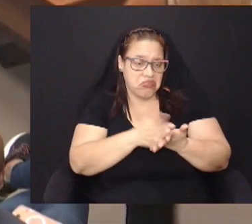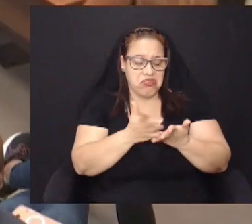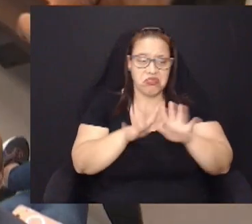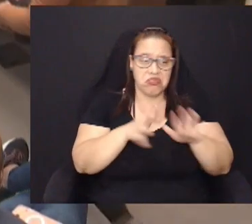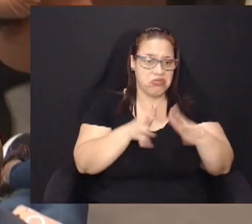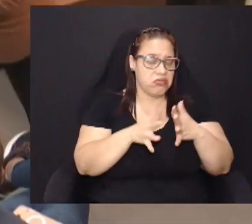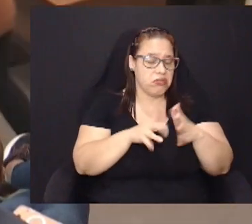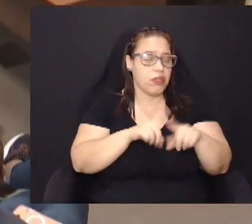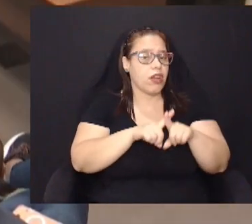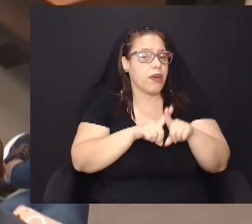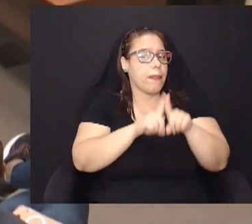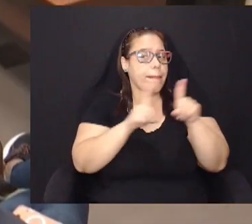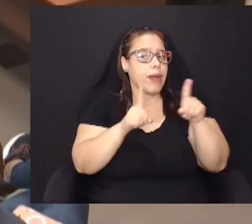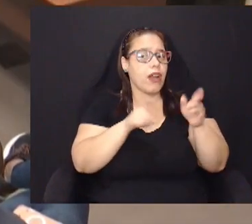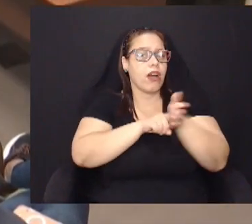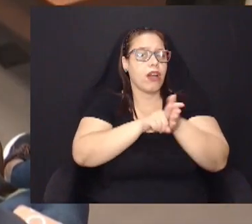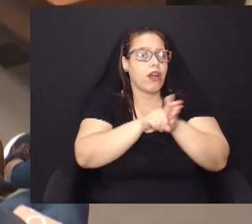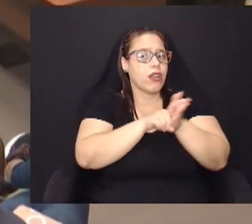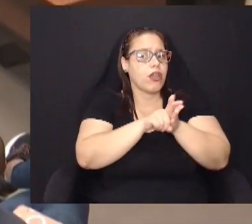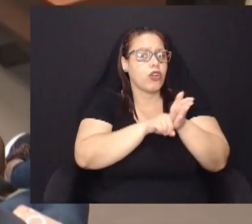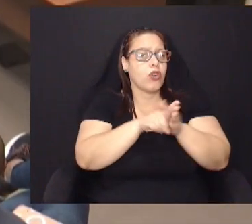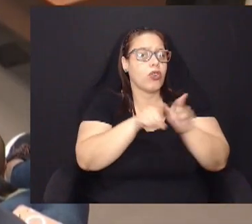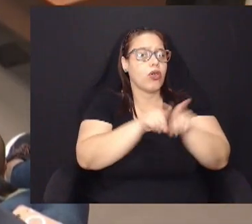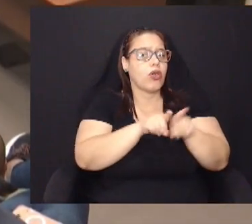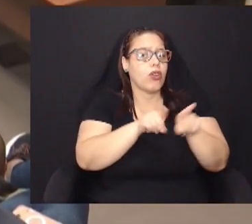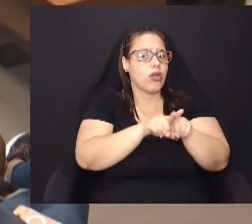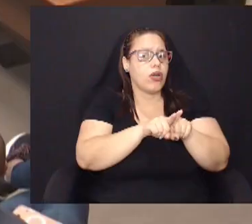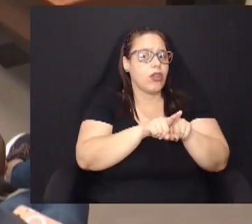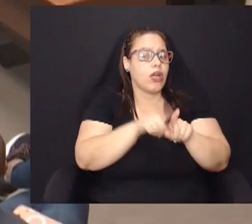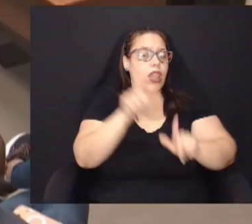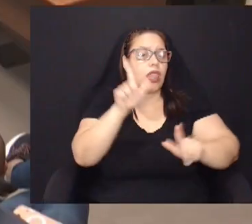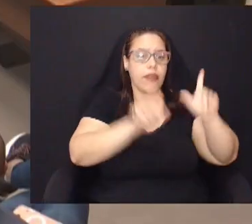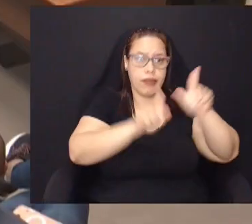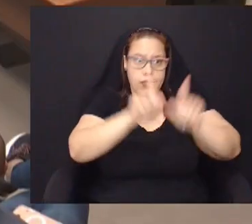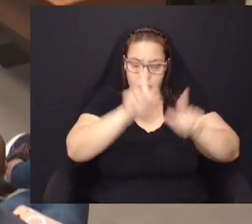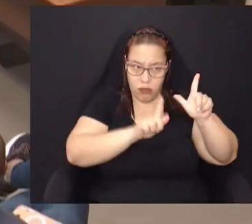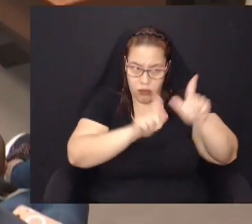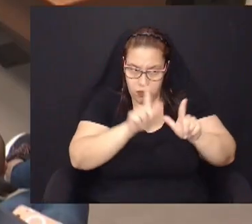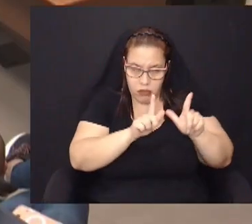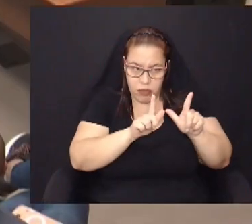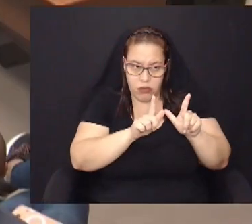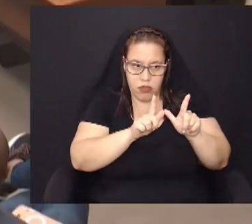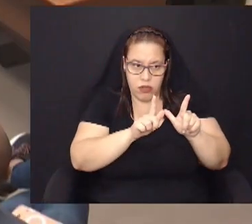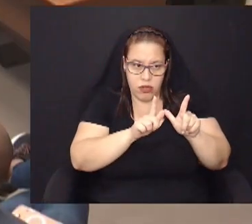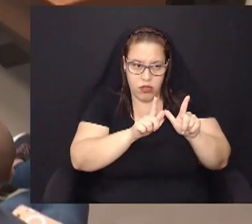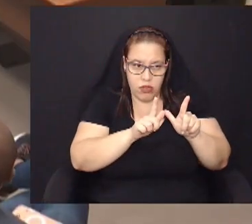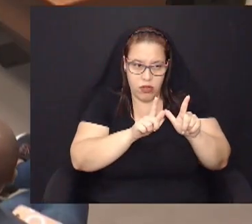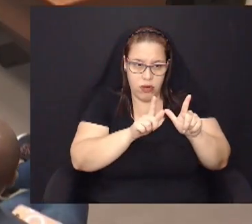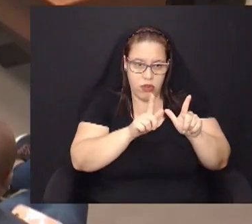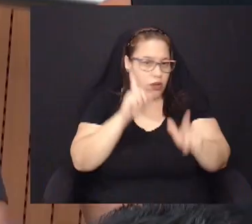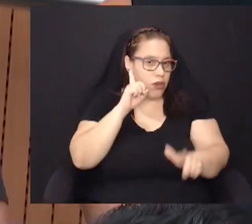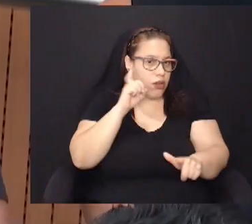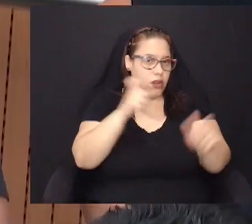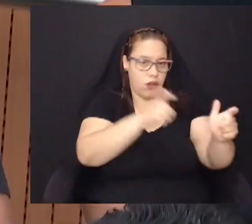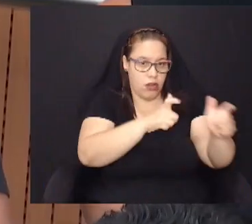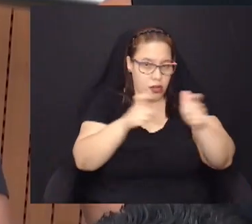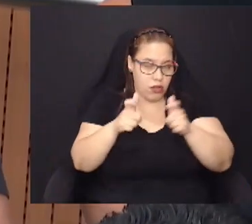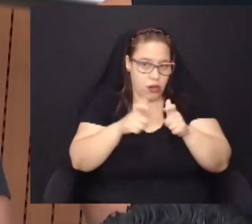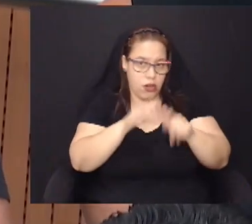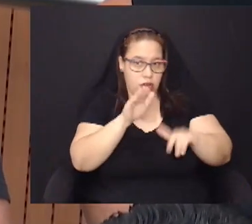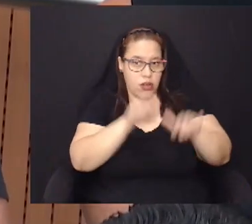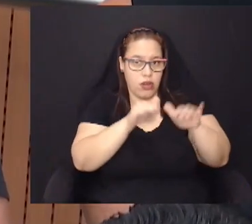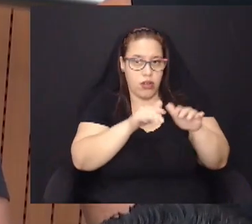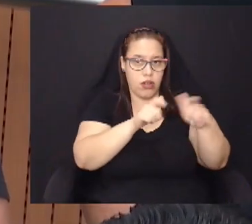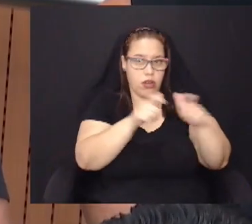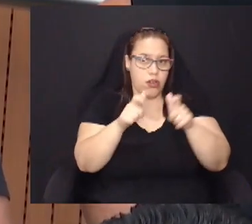Mas ele questionou também sobre televisão e aquelas caixinhas de som ambiente que a gente às vezes coloca